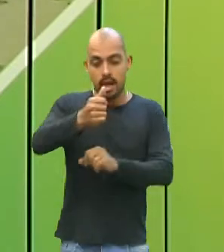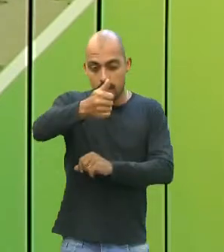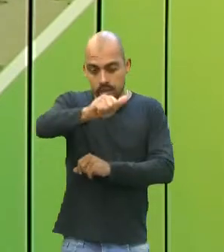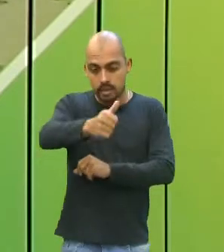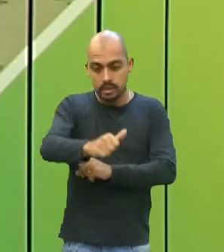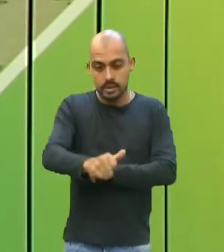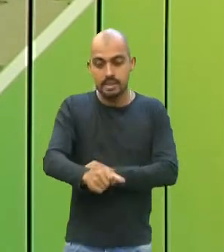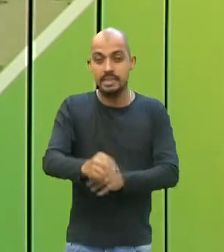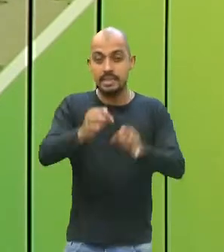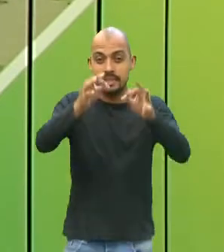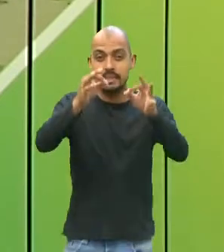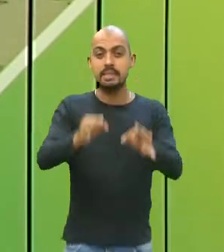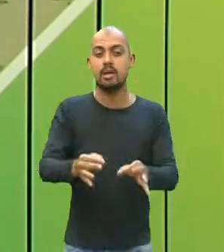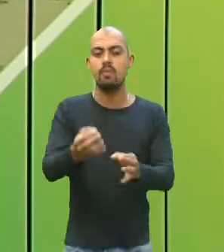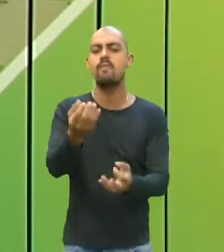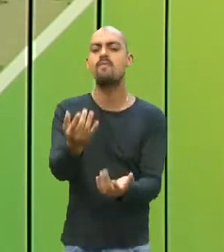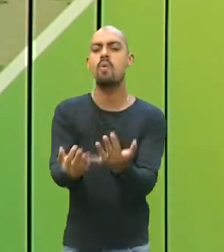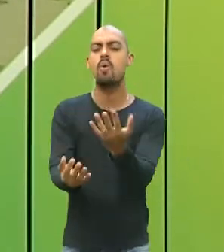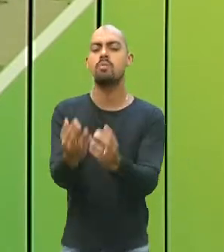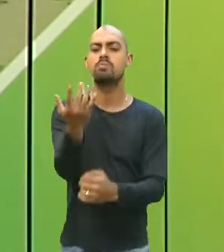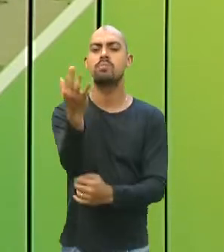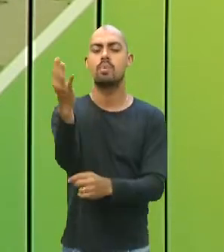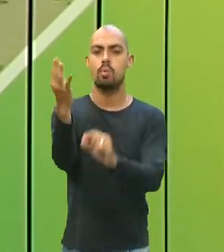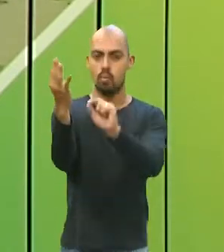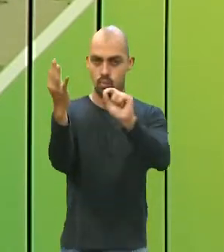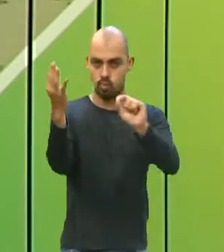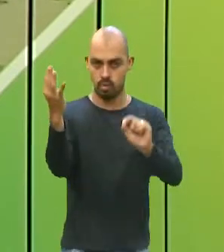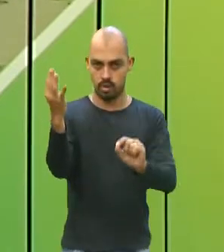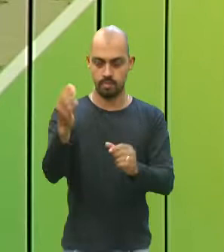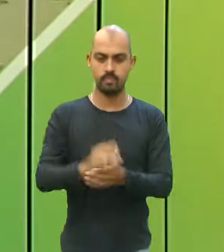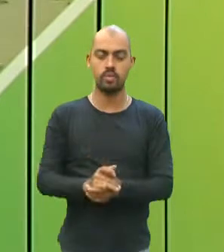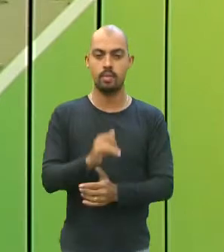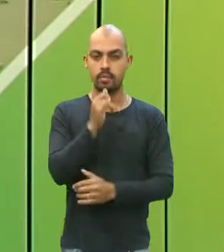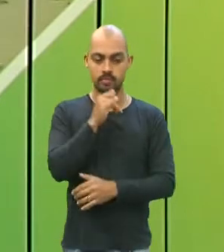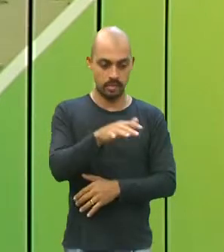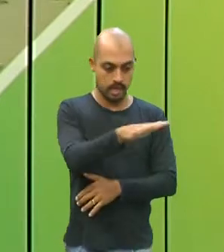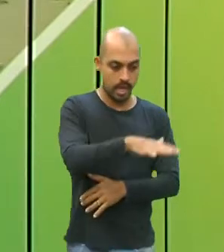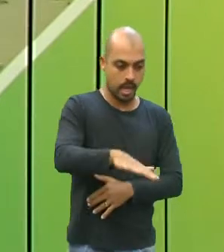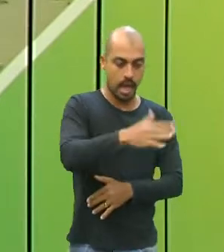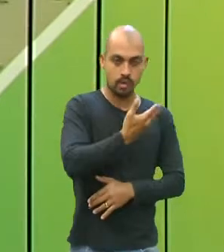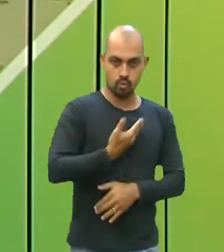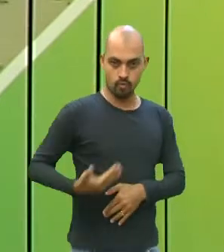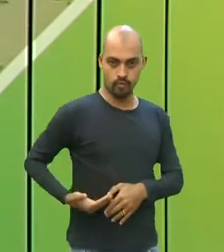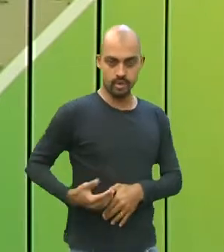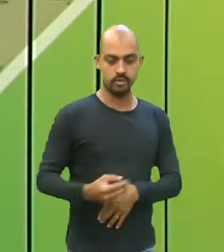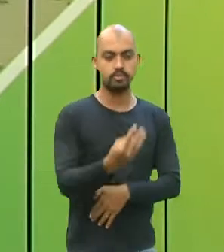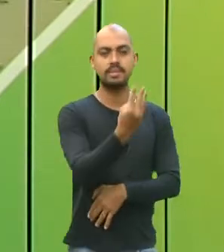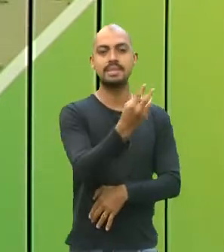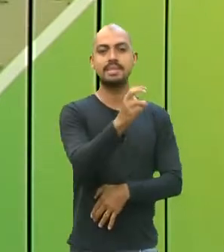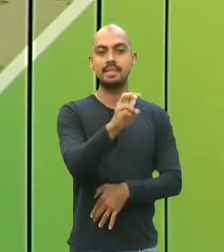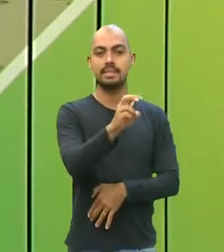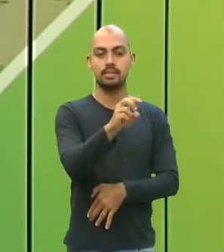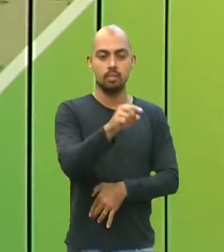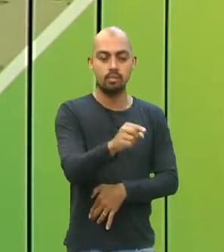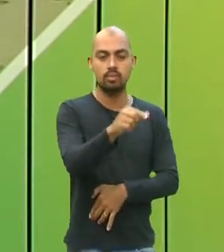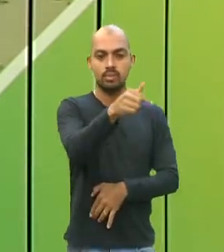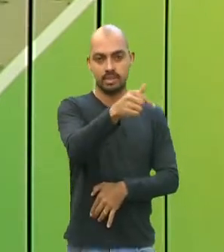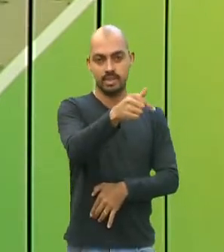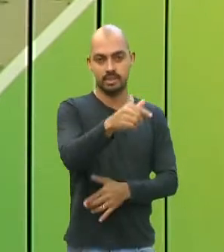analisar exatamente o que o fogo queimou. Vamos lá. Áreas públicas sem destinação,